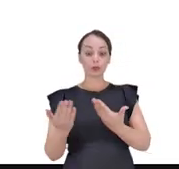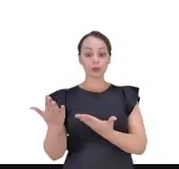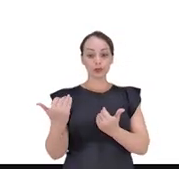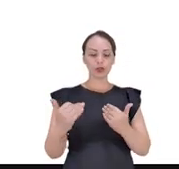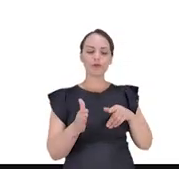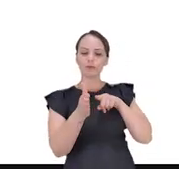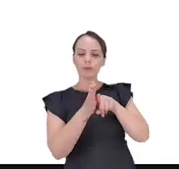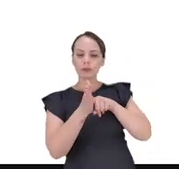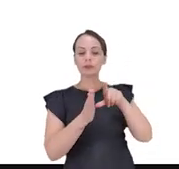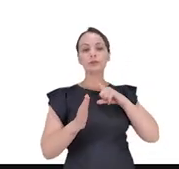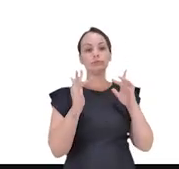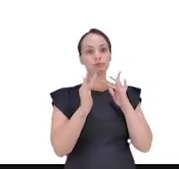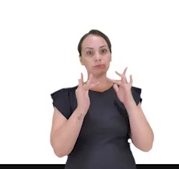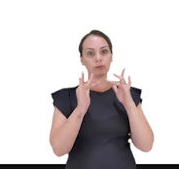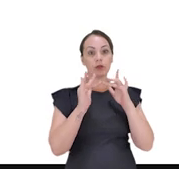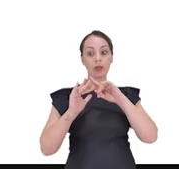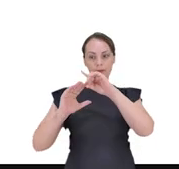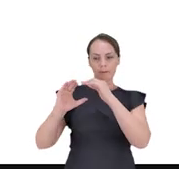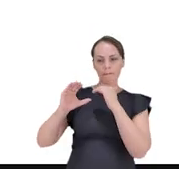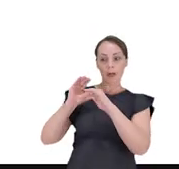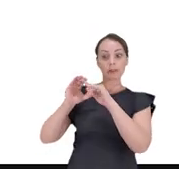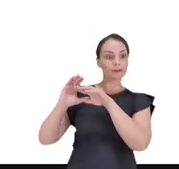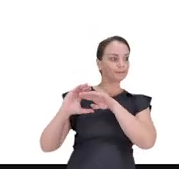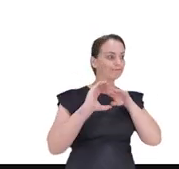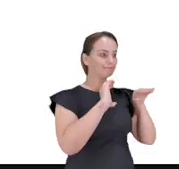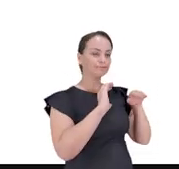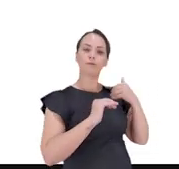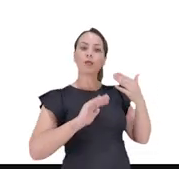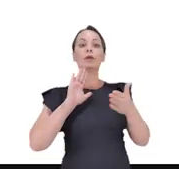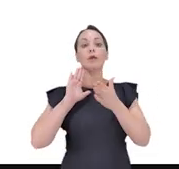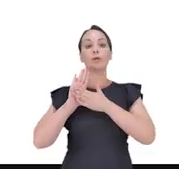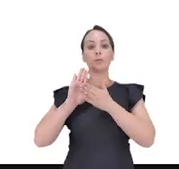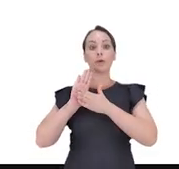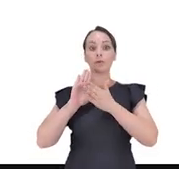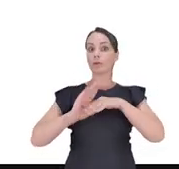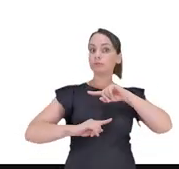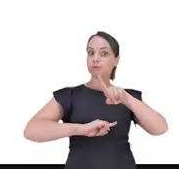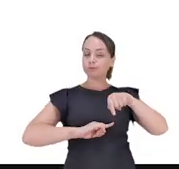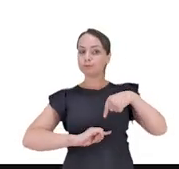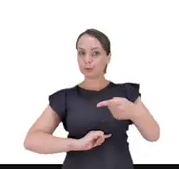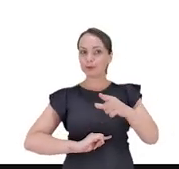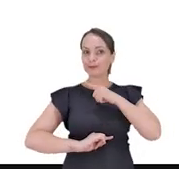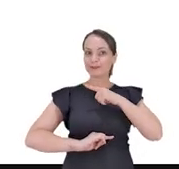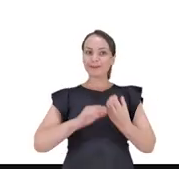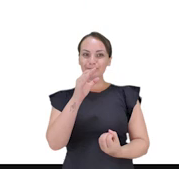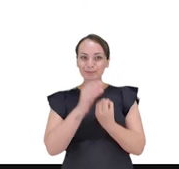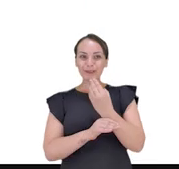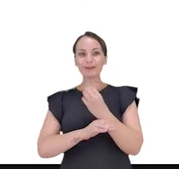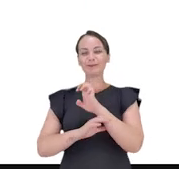têm algum contato e vocês mandem para mim. E eu prometo, depois, quando a gente tiver alguma coisa